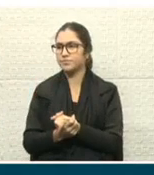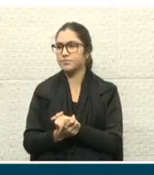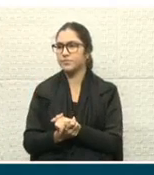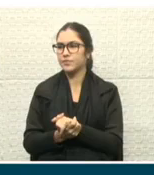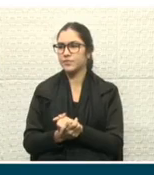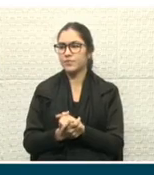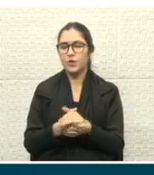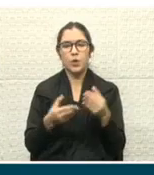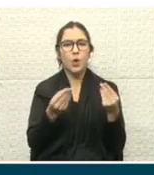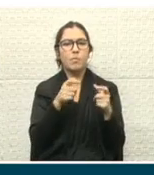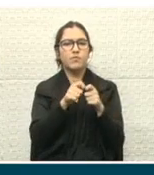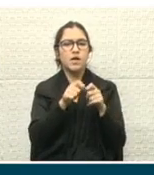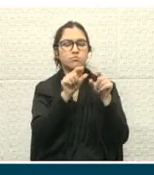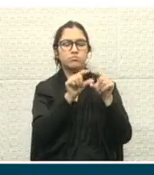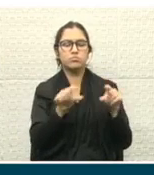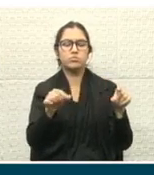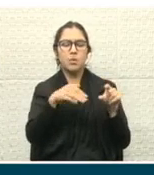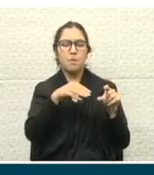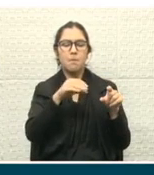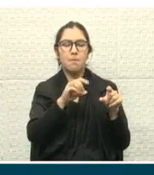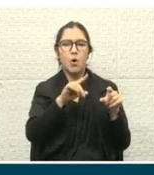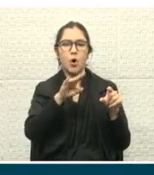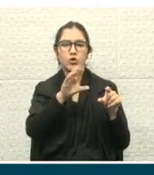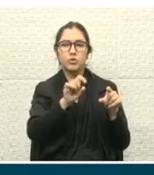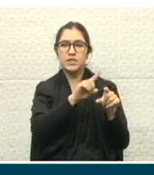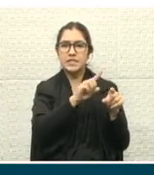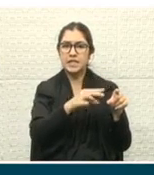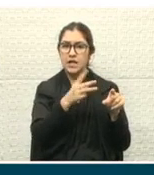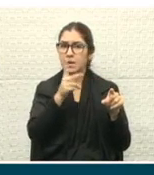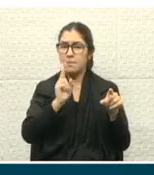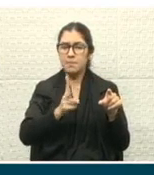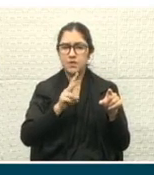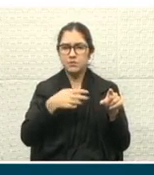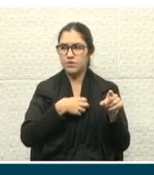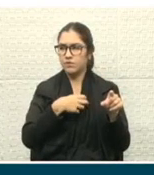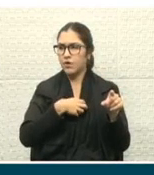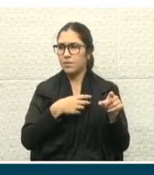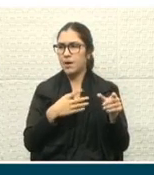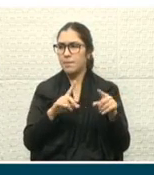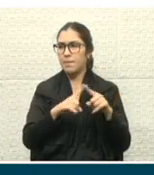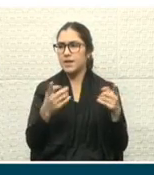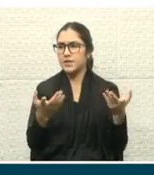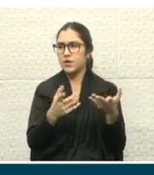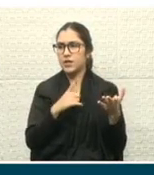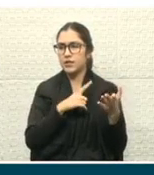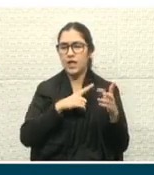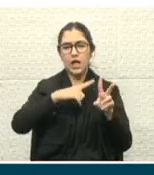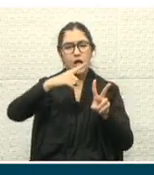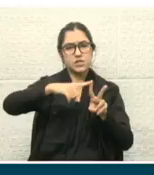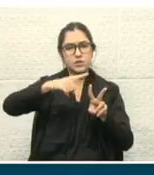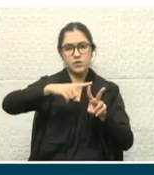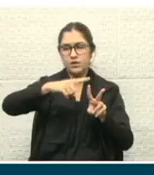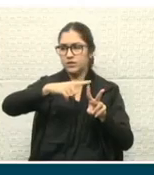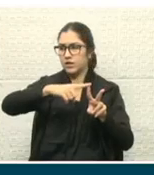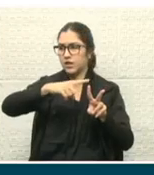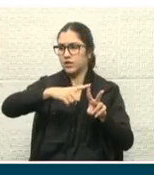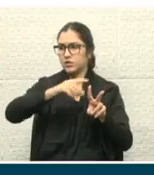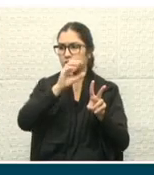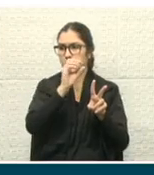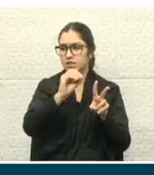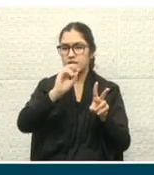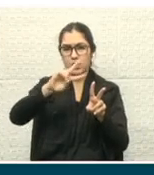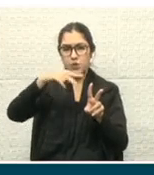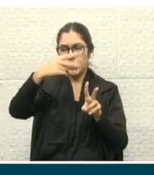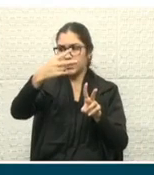O módulo do número Z3 é calculado da mesma forma, só que agora nós temos a raiz quadrada de 0